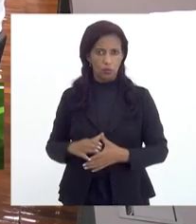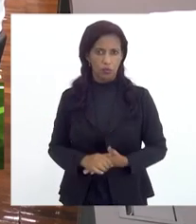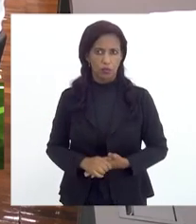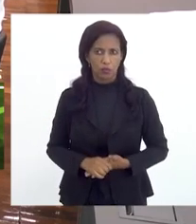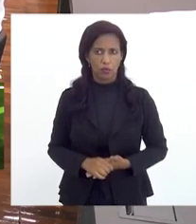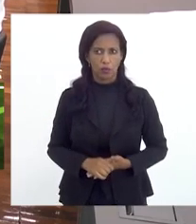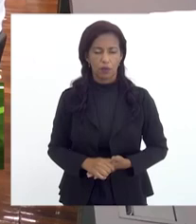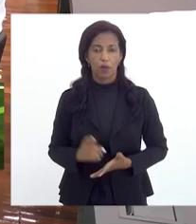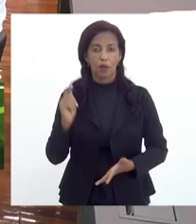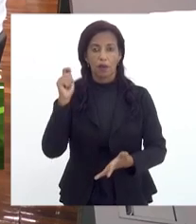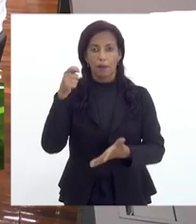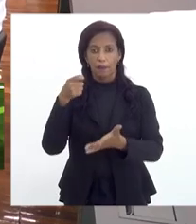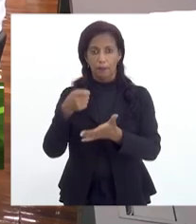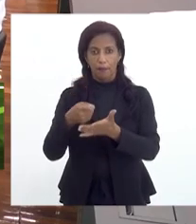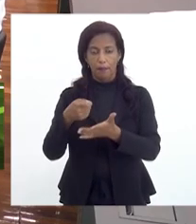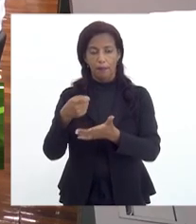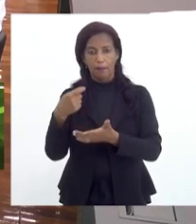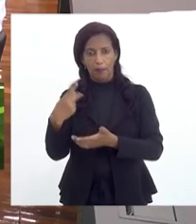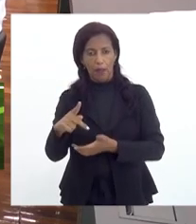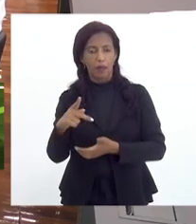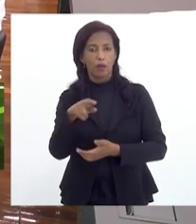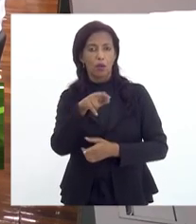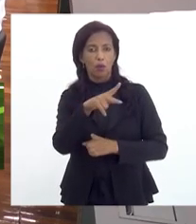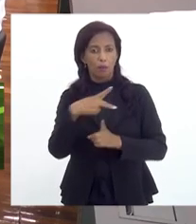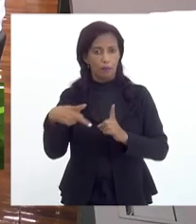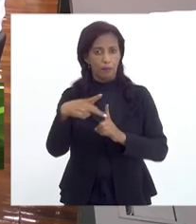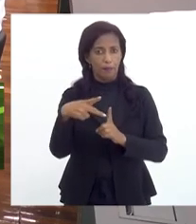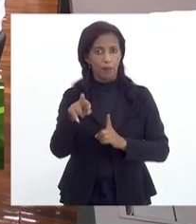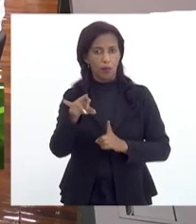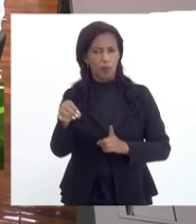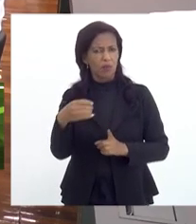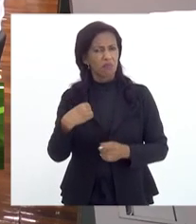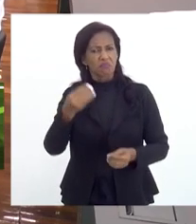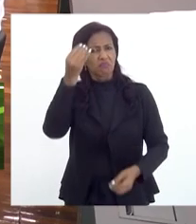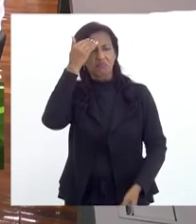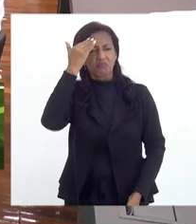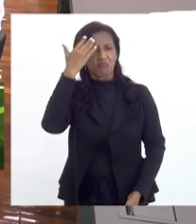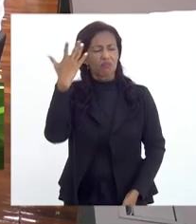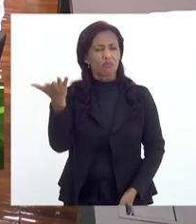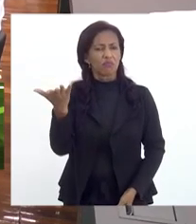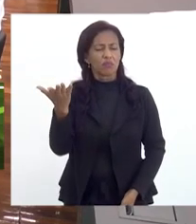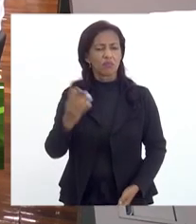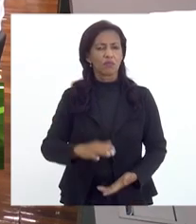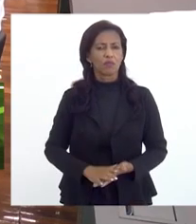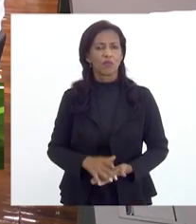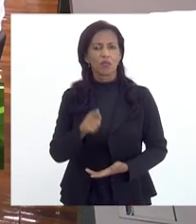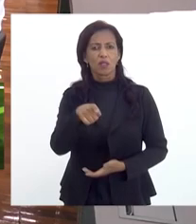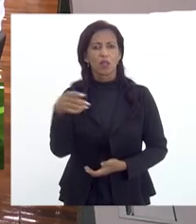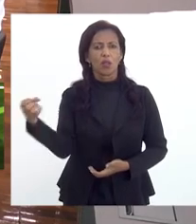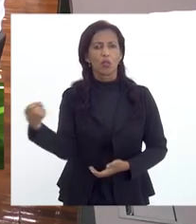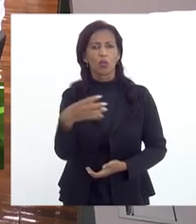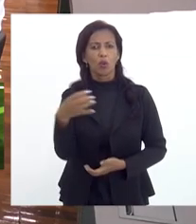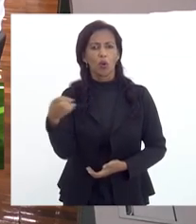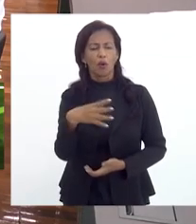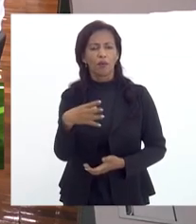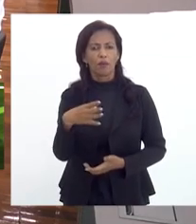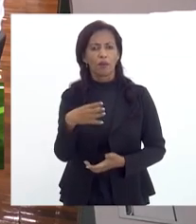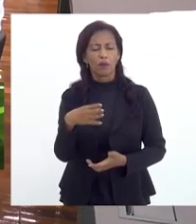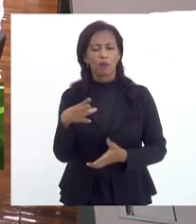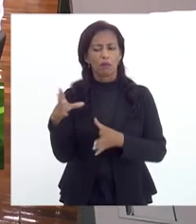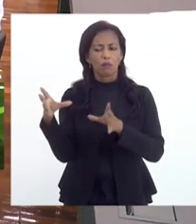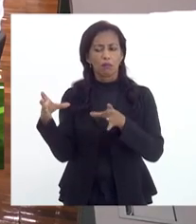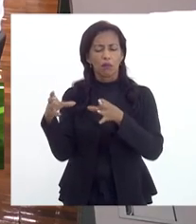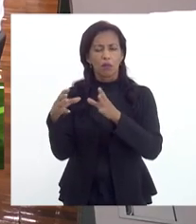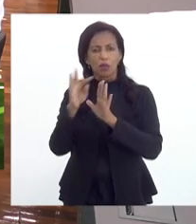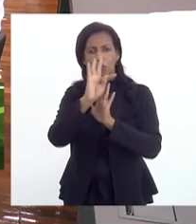Pago Rio Previdência E eu fiquei Sem entender Se nessa nova Composição Aí desse